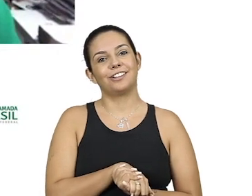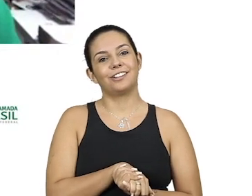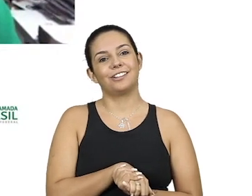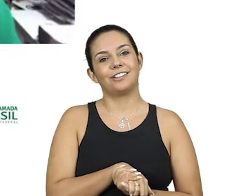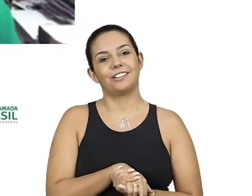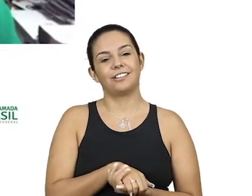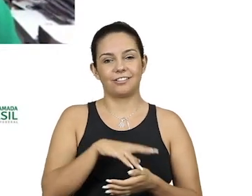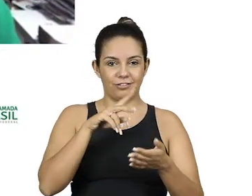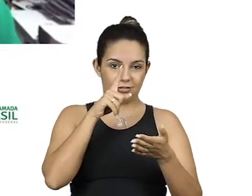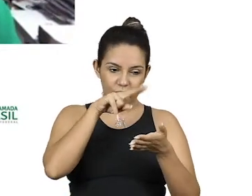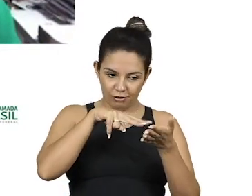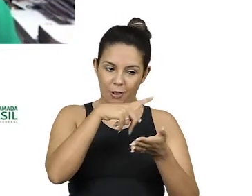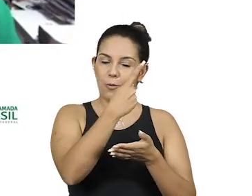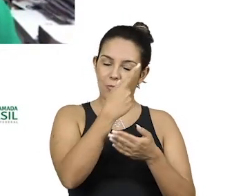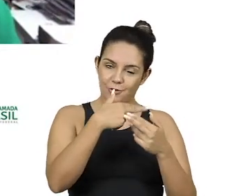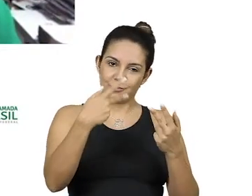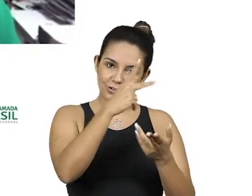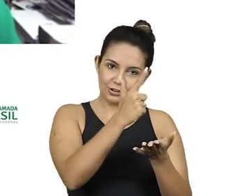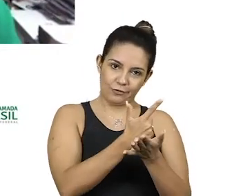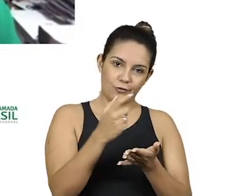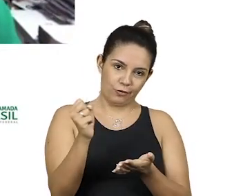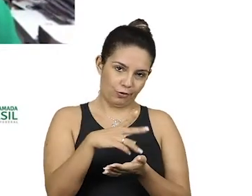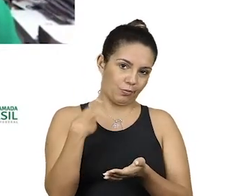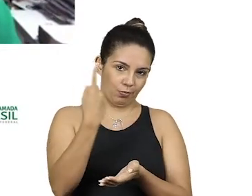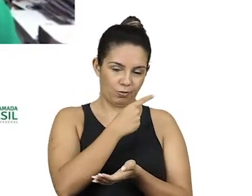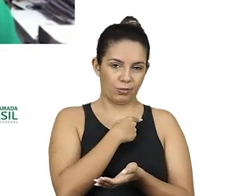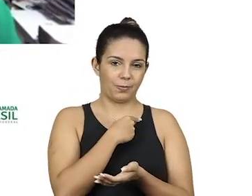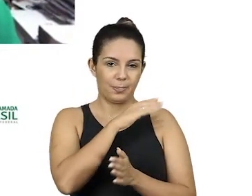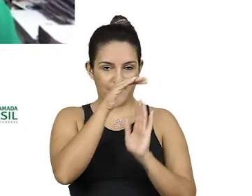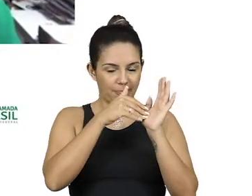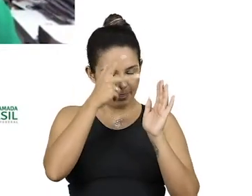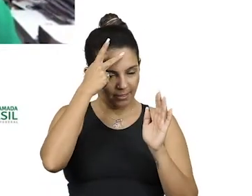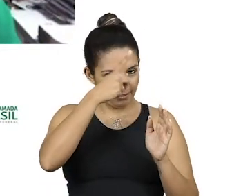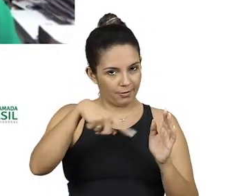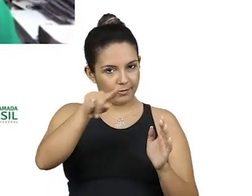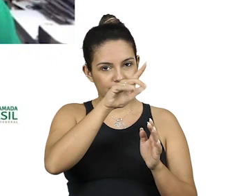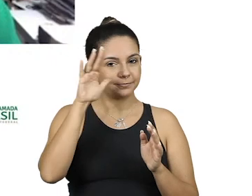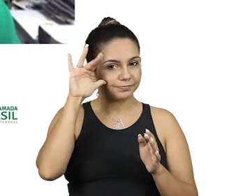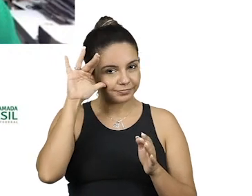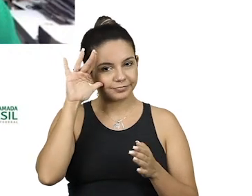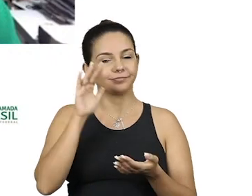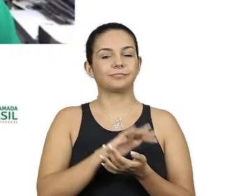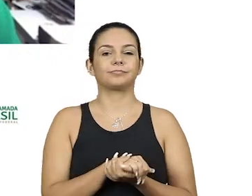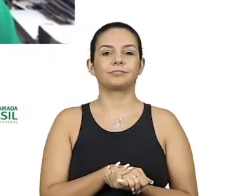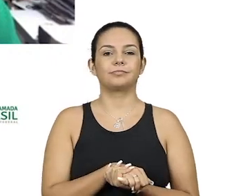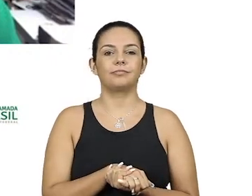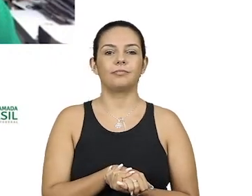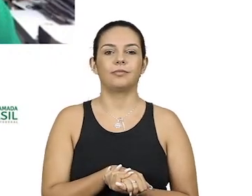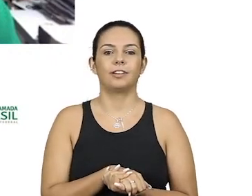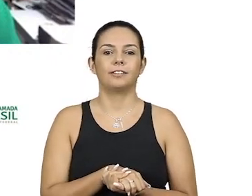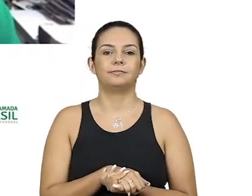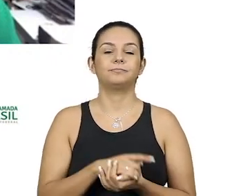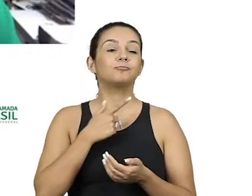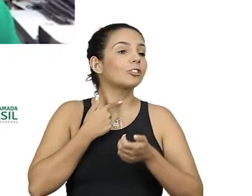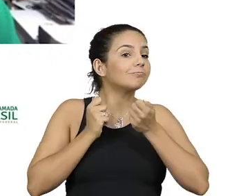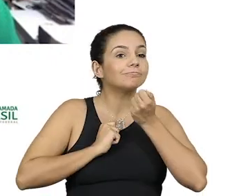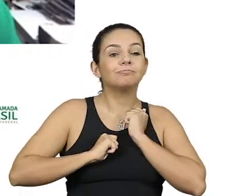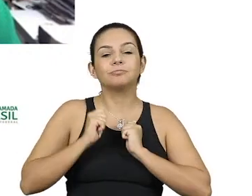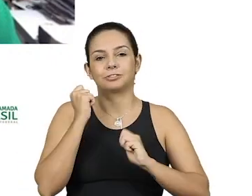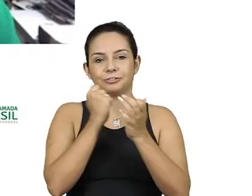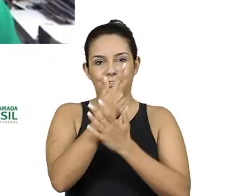história. Então, leia uma para nós aí do livro novo, para todas as pessoas que estão assistindo a gente saírem